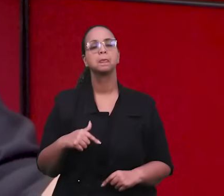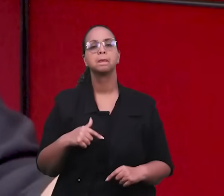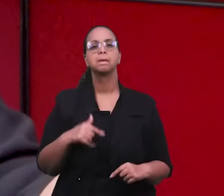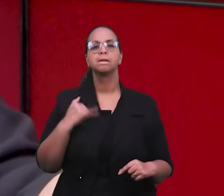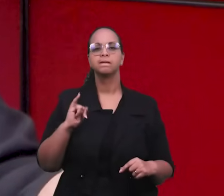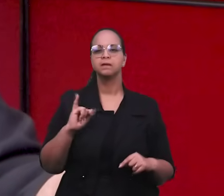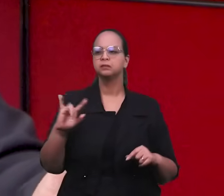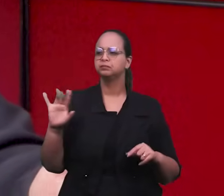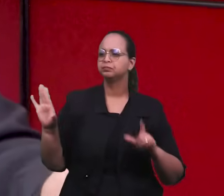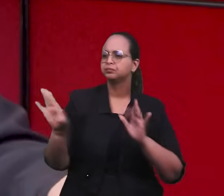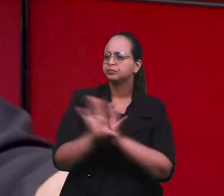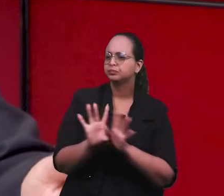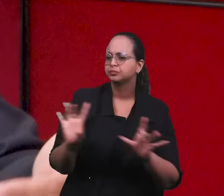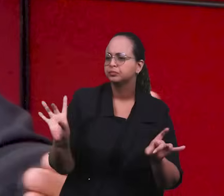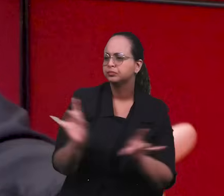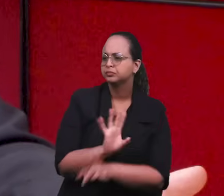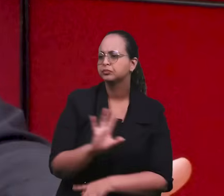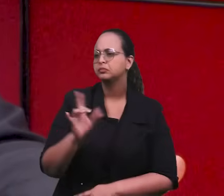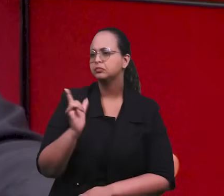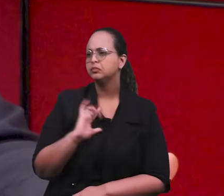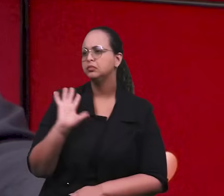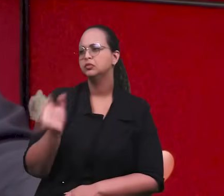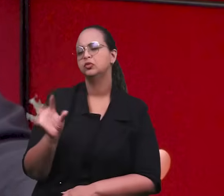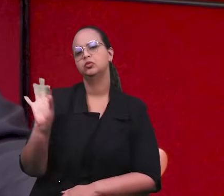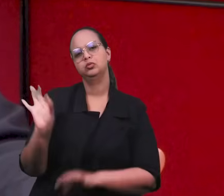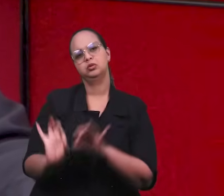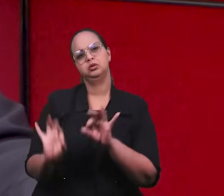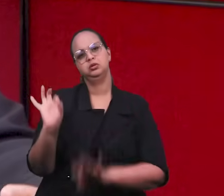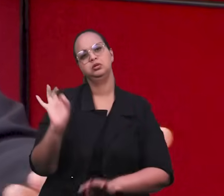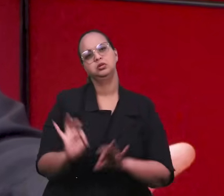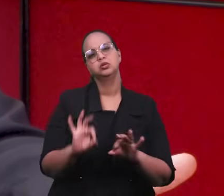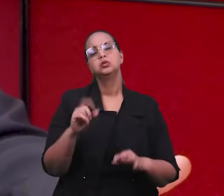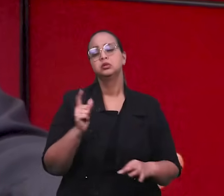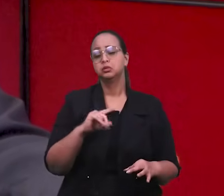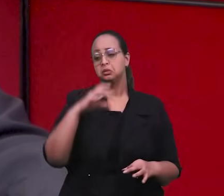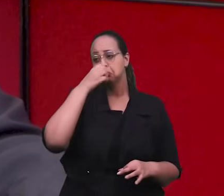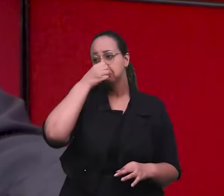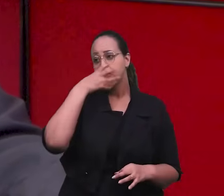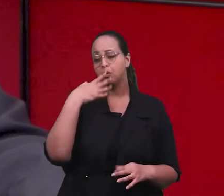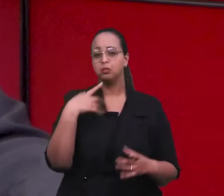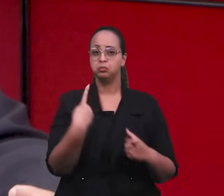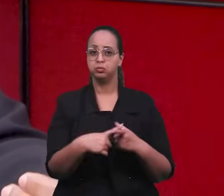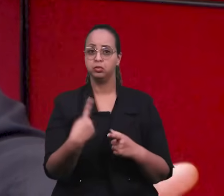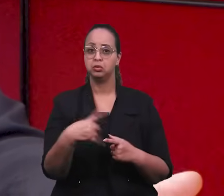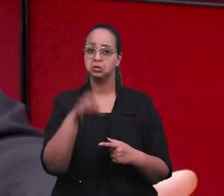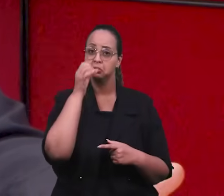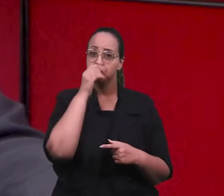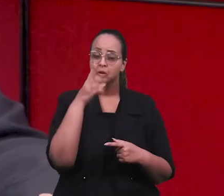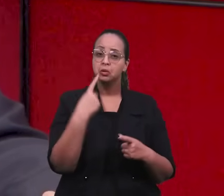tudo organizado, isso gera credibilidade, né? E, consequentemente, o